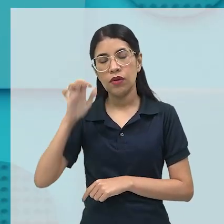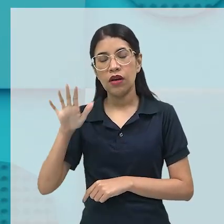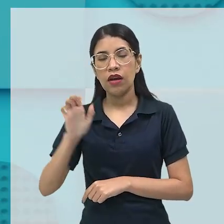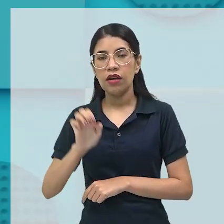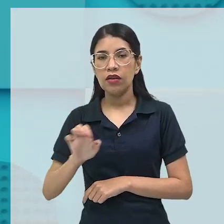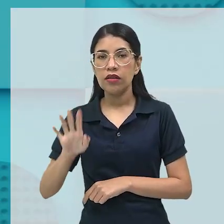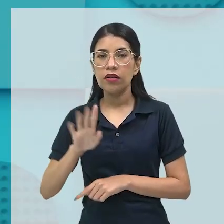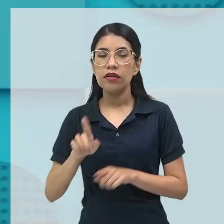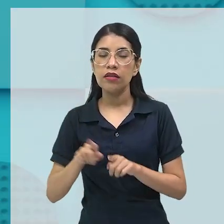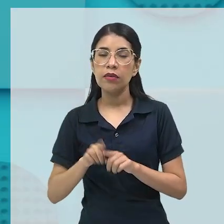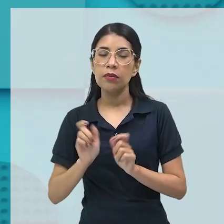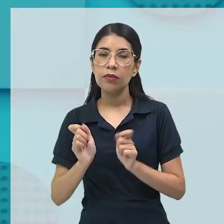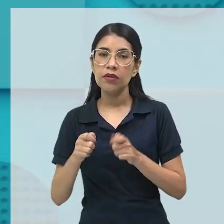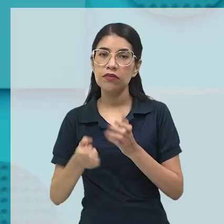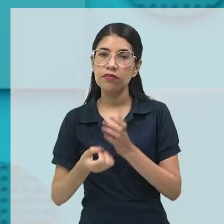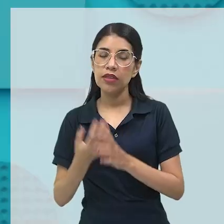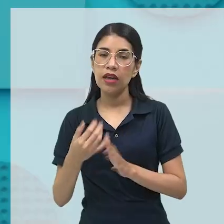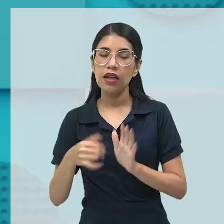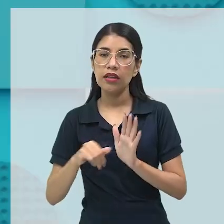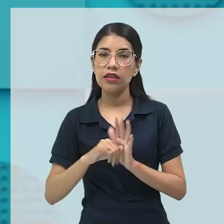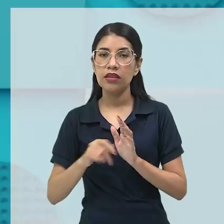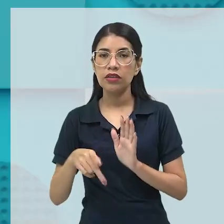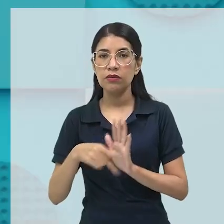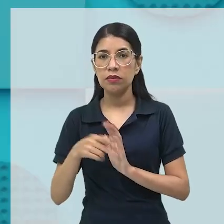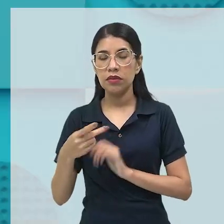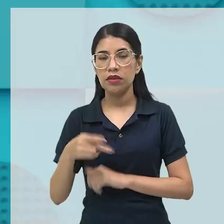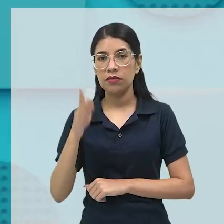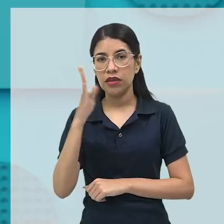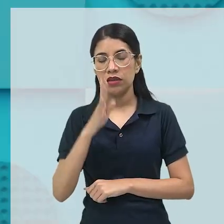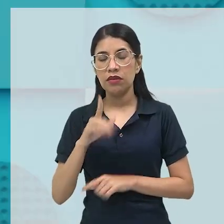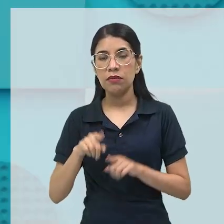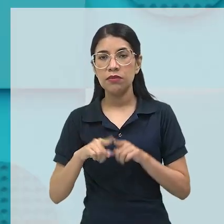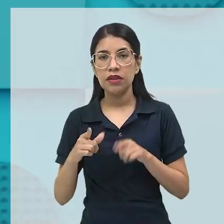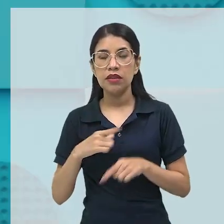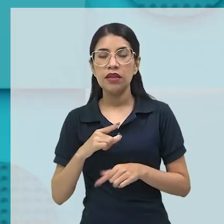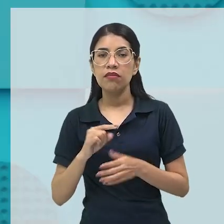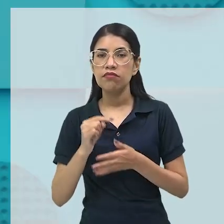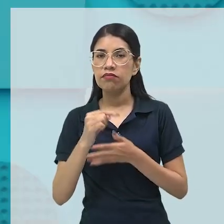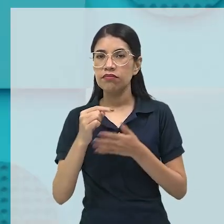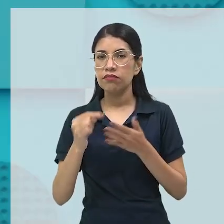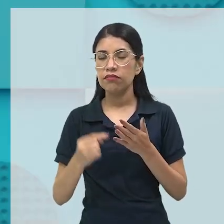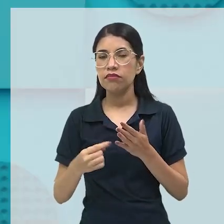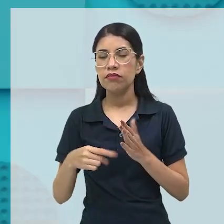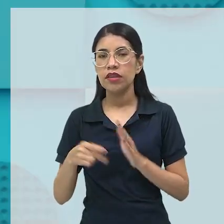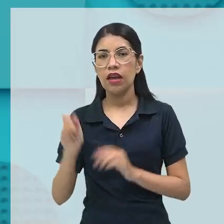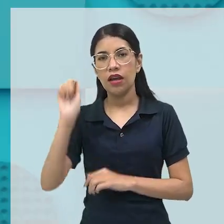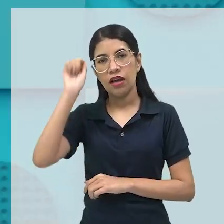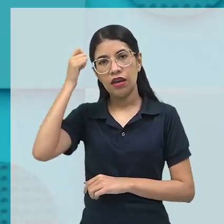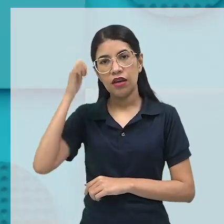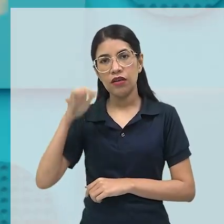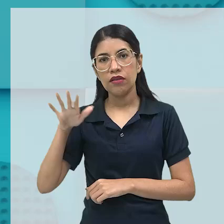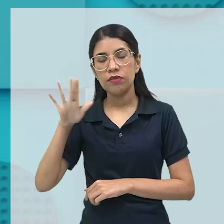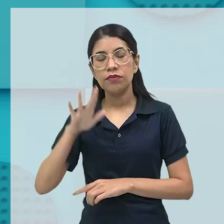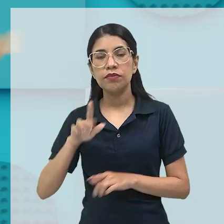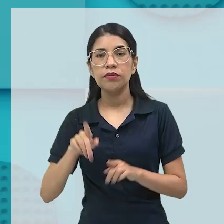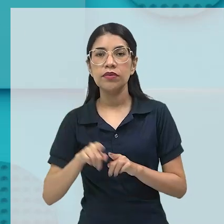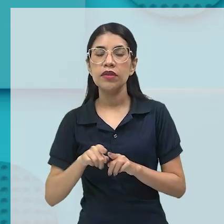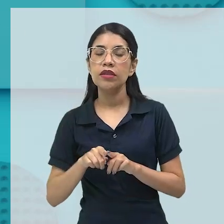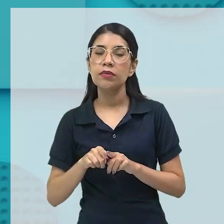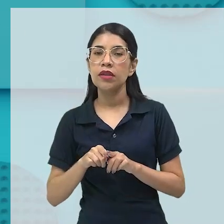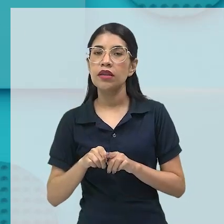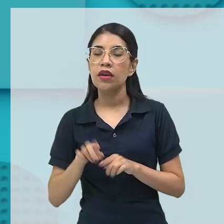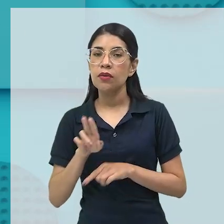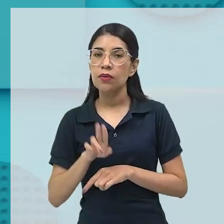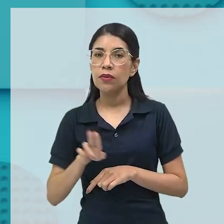Mas nós precisamos ter a consciência de que existem sim muitos elementos de cultura africana que fazem